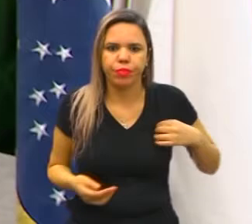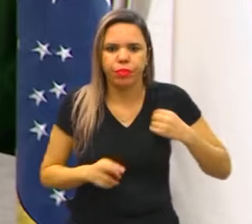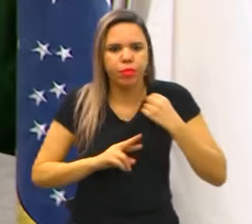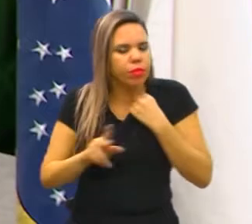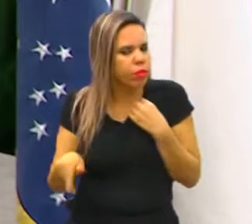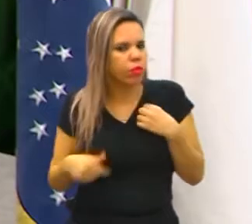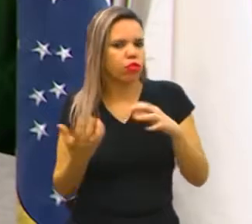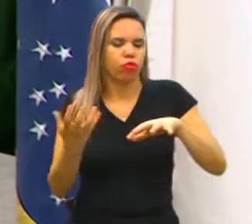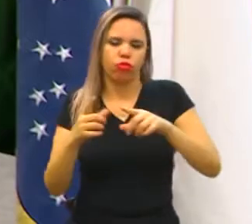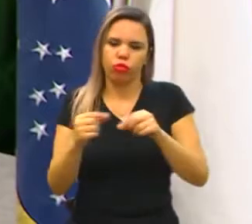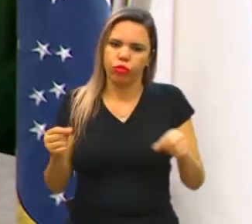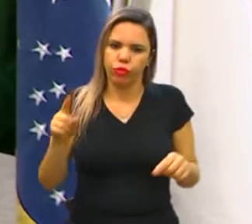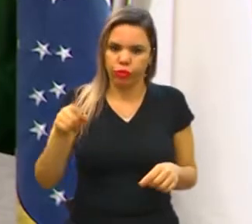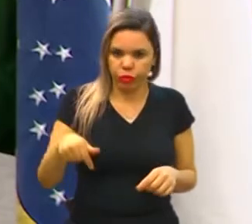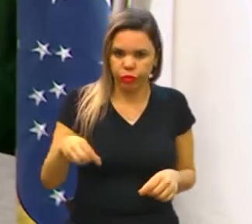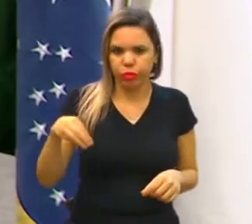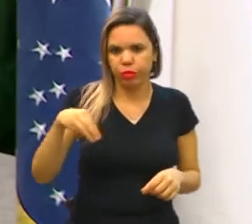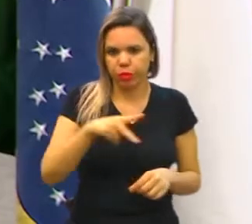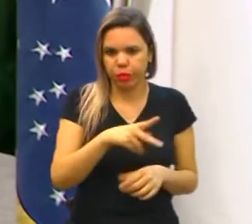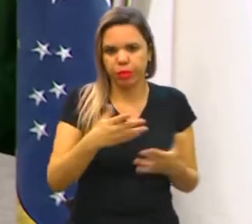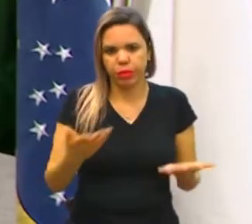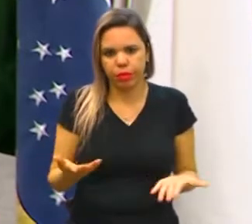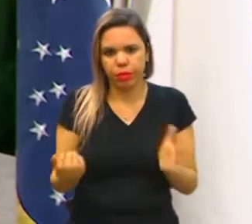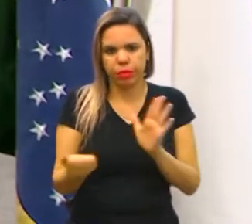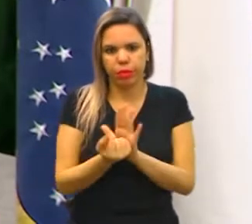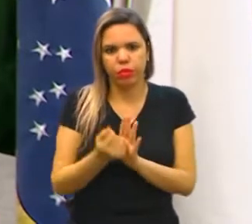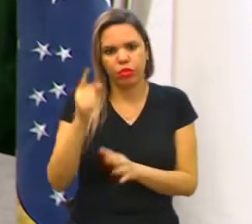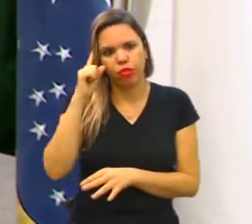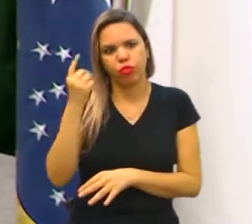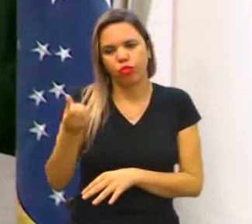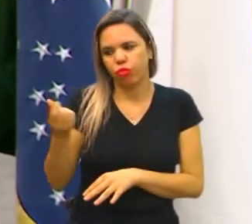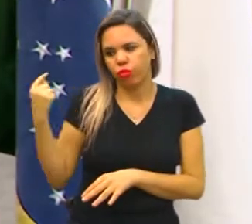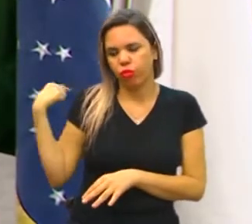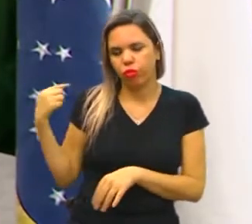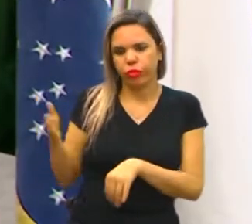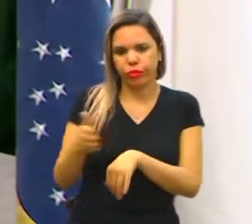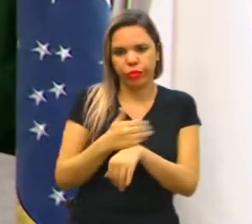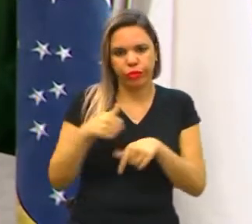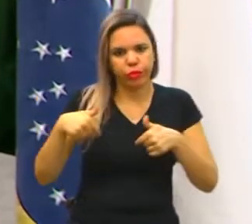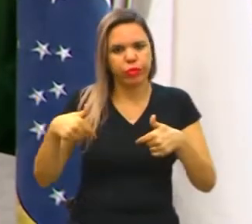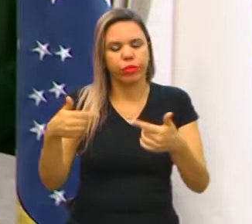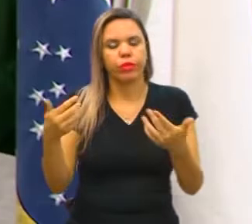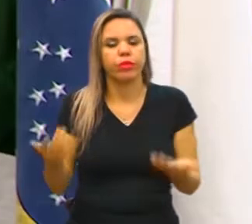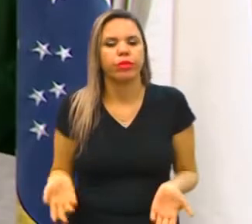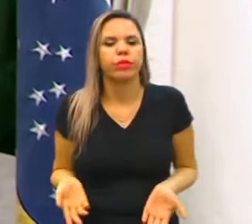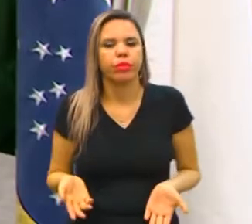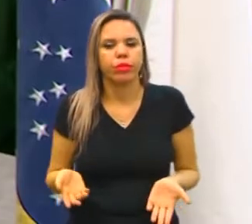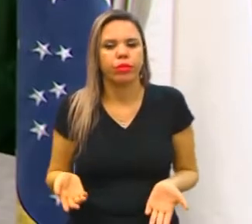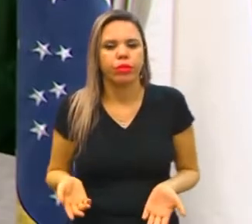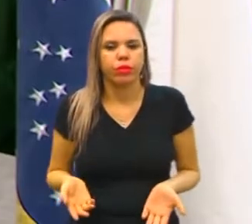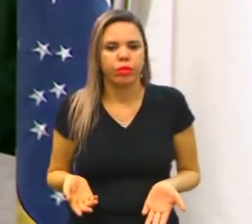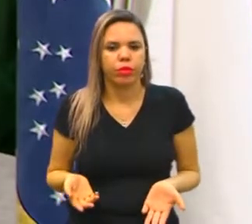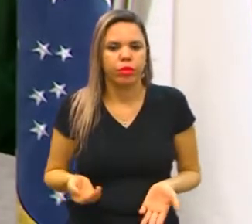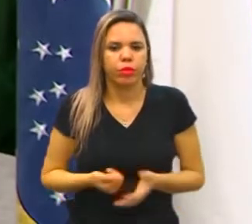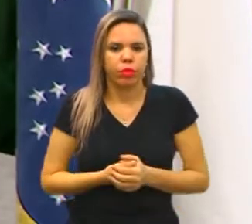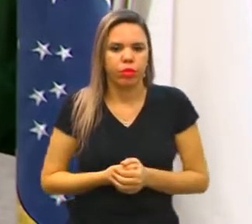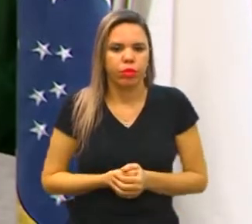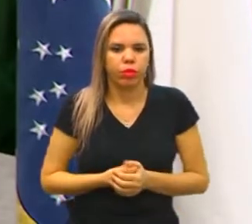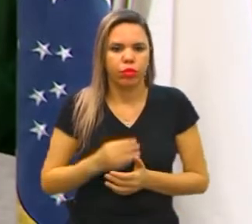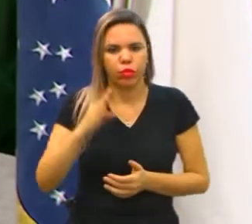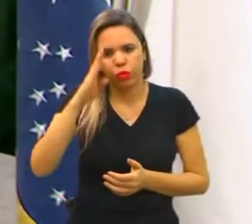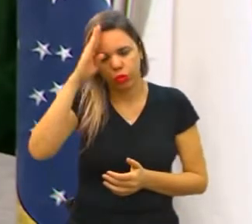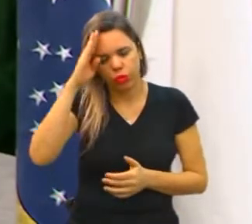não é discutida com o Congresso. E essa medida, ela foi protocolada no dia 6, um dia antes dos atos